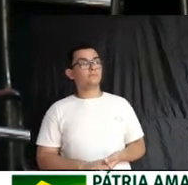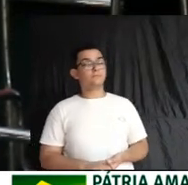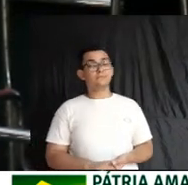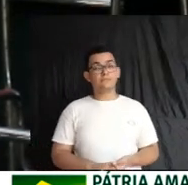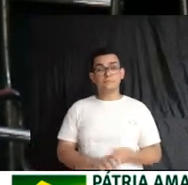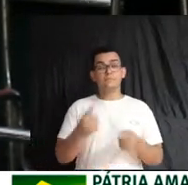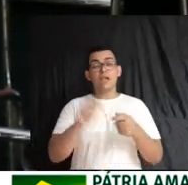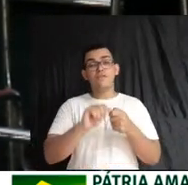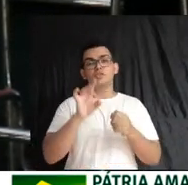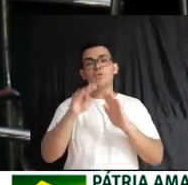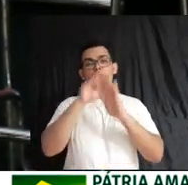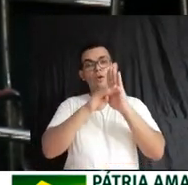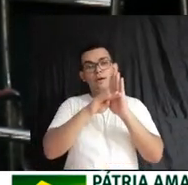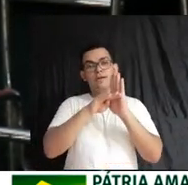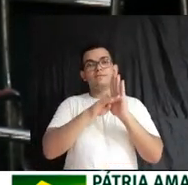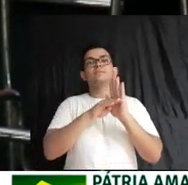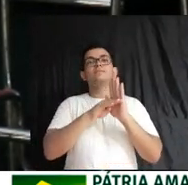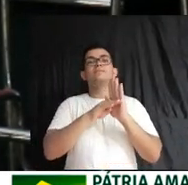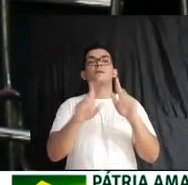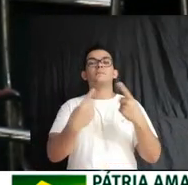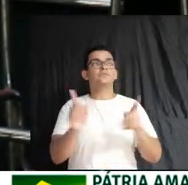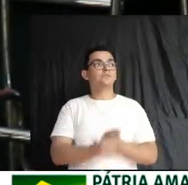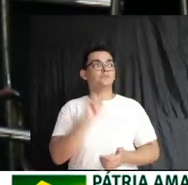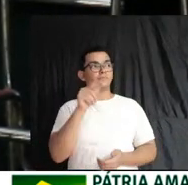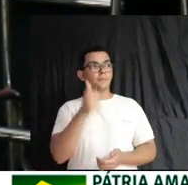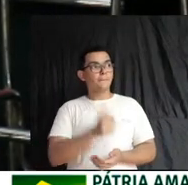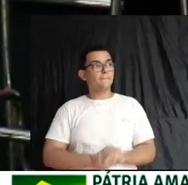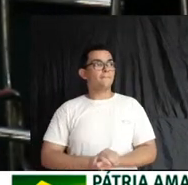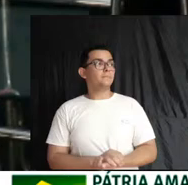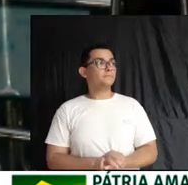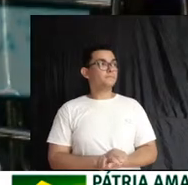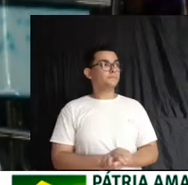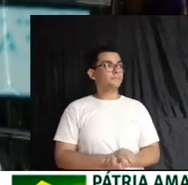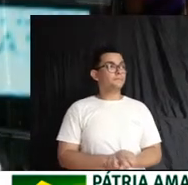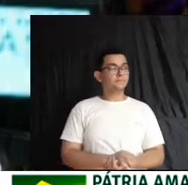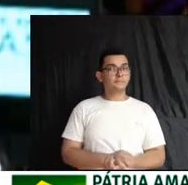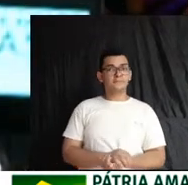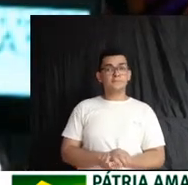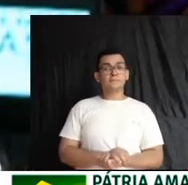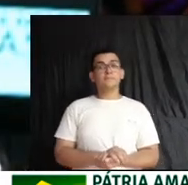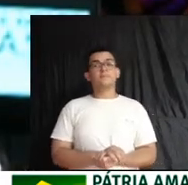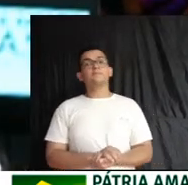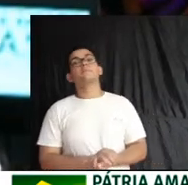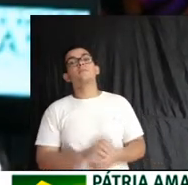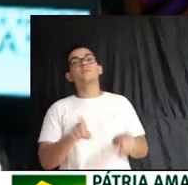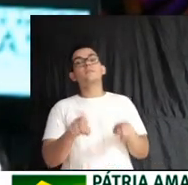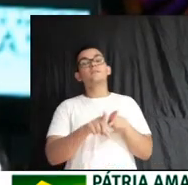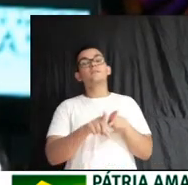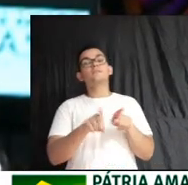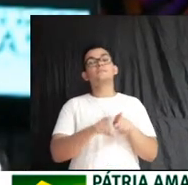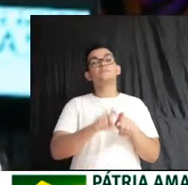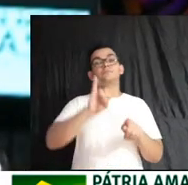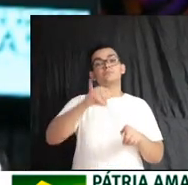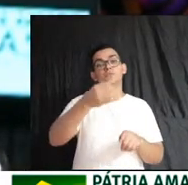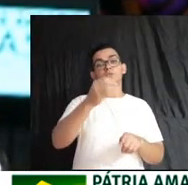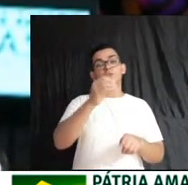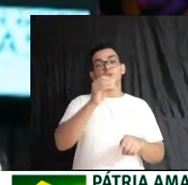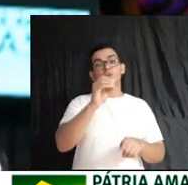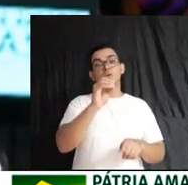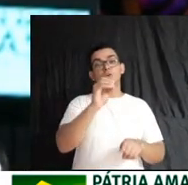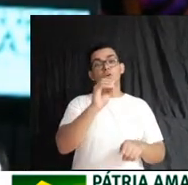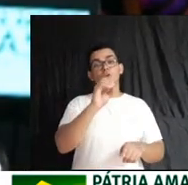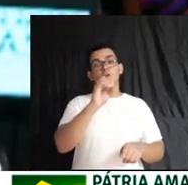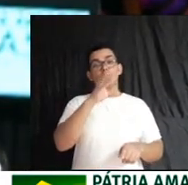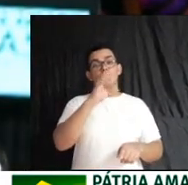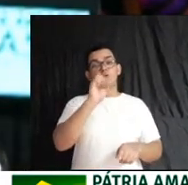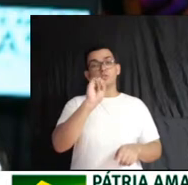Para a gente não se alongar. Pode ser? Deixa eu ver aqui. Jocilene Ribeiro, conheço. Cristina